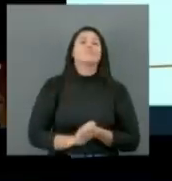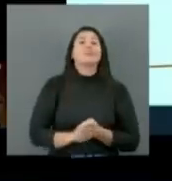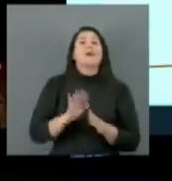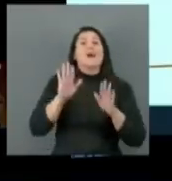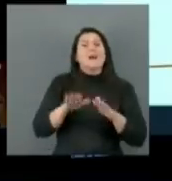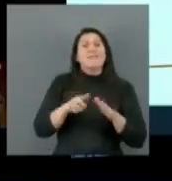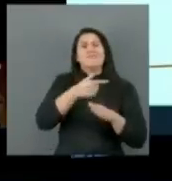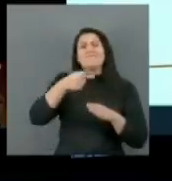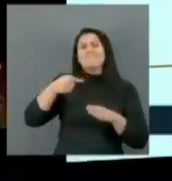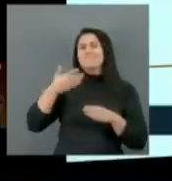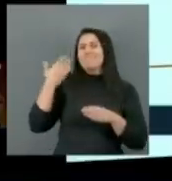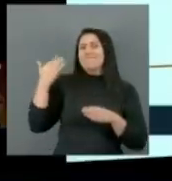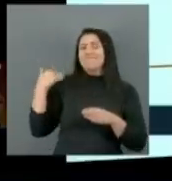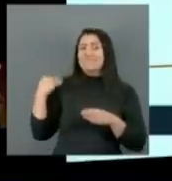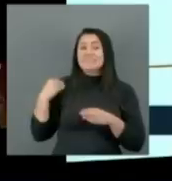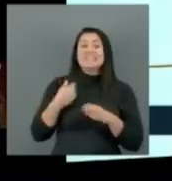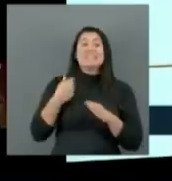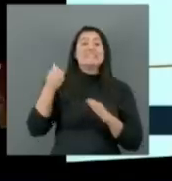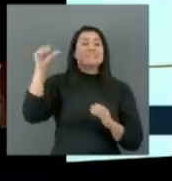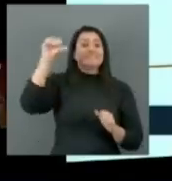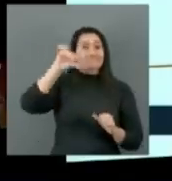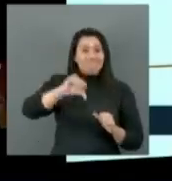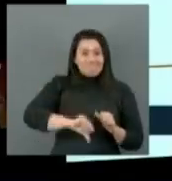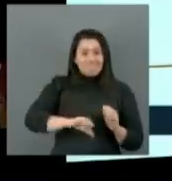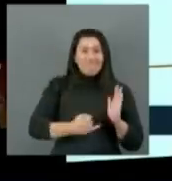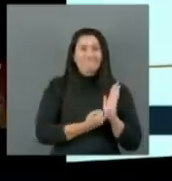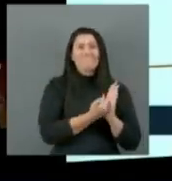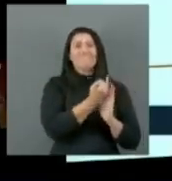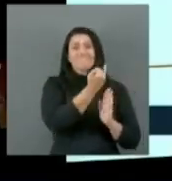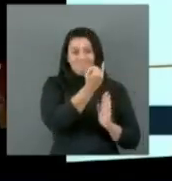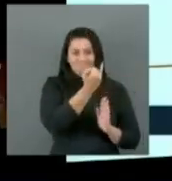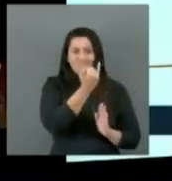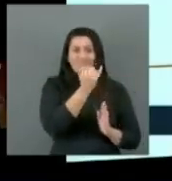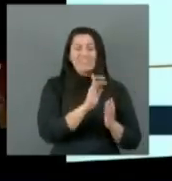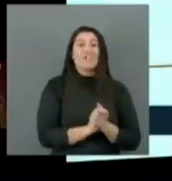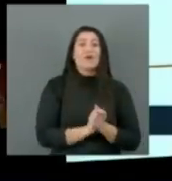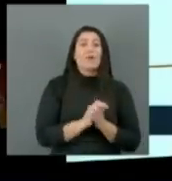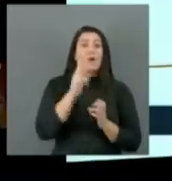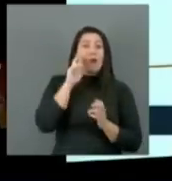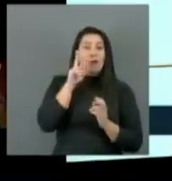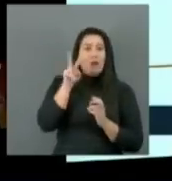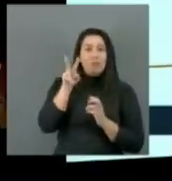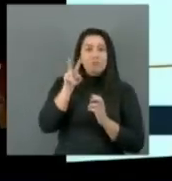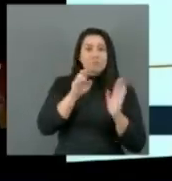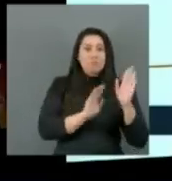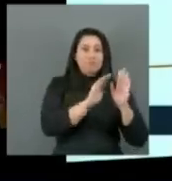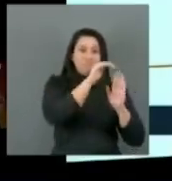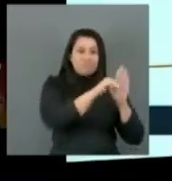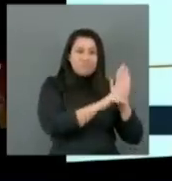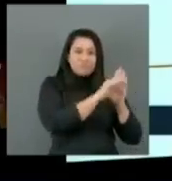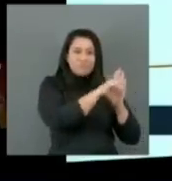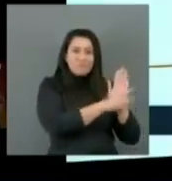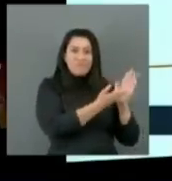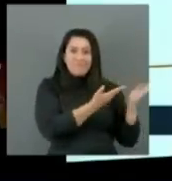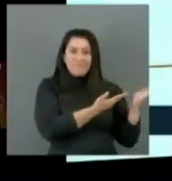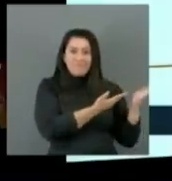tem piora nas expectativas de inflação consecutivas. A gente via com uma expectativa de inflação ancorada até novembro de 2022